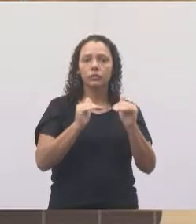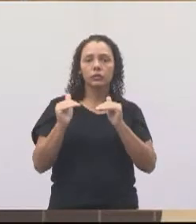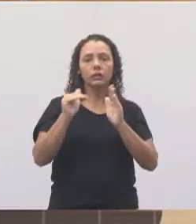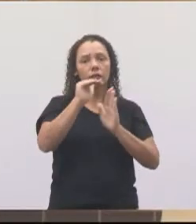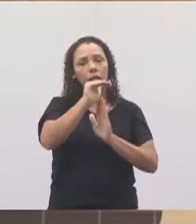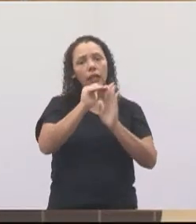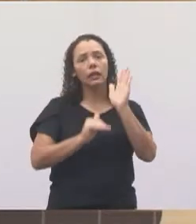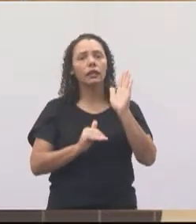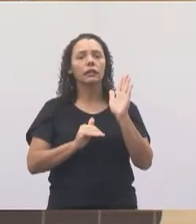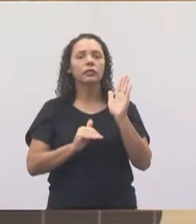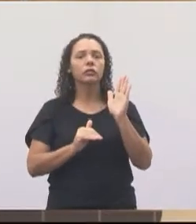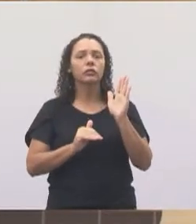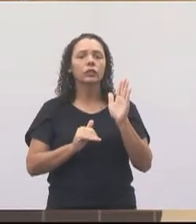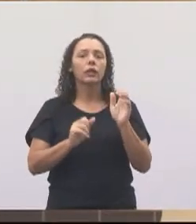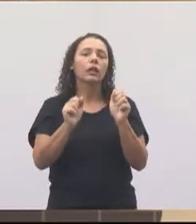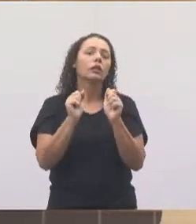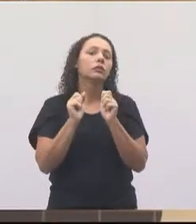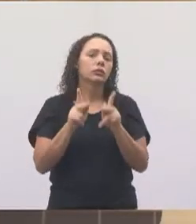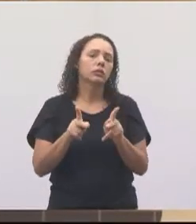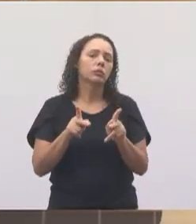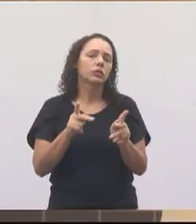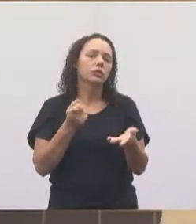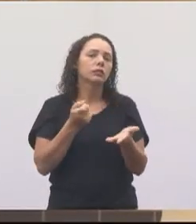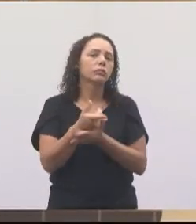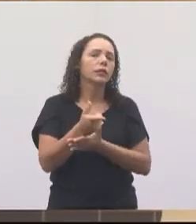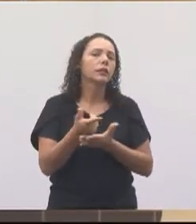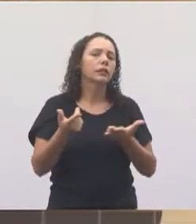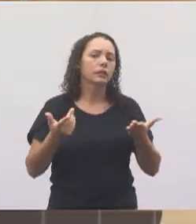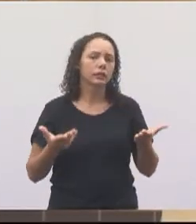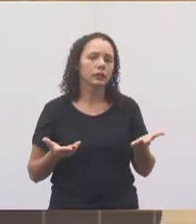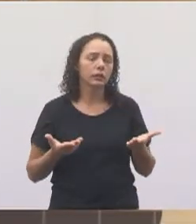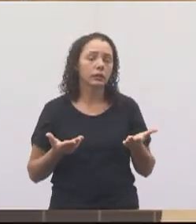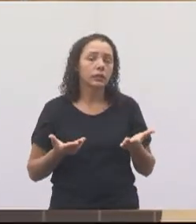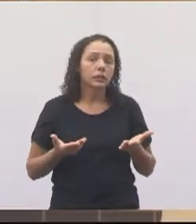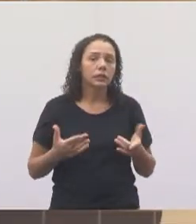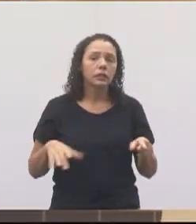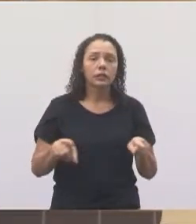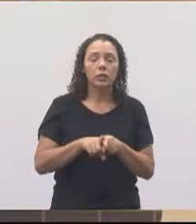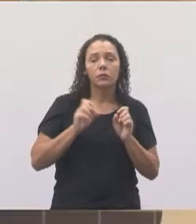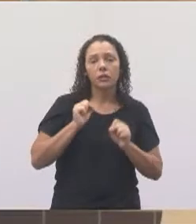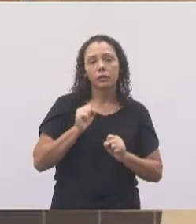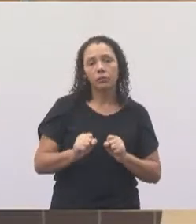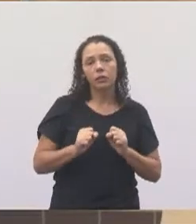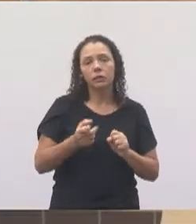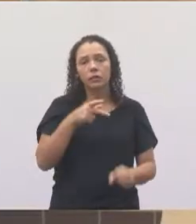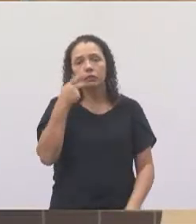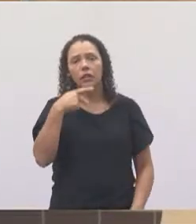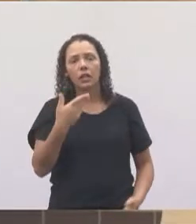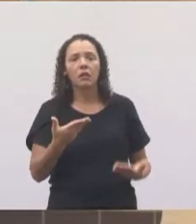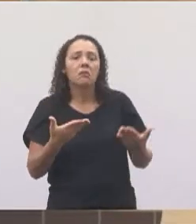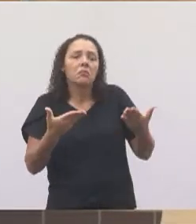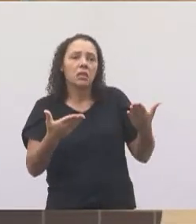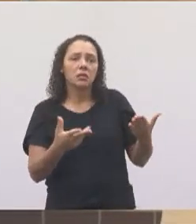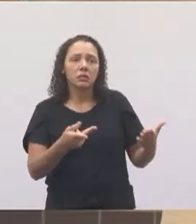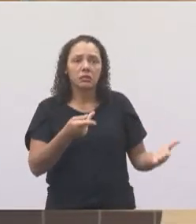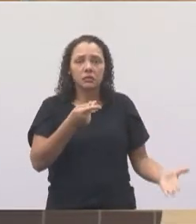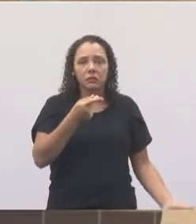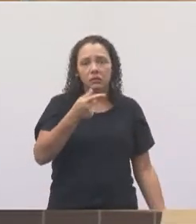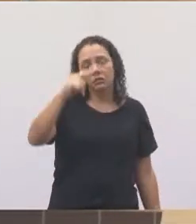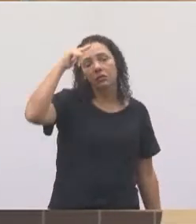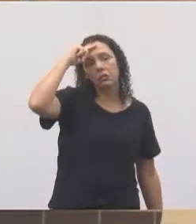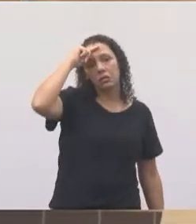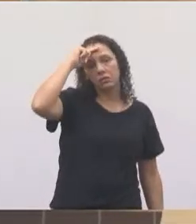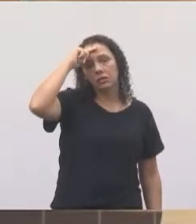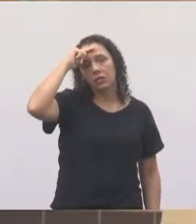retirar essa contribuição dos aposentados e pensionistas. E aí podem dizer, mas o Luiz Flávio, ele